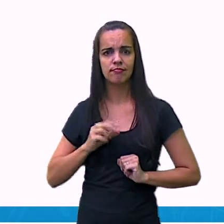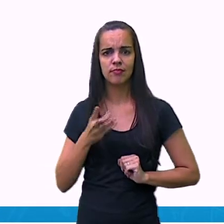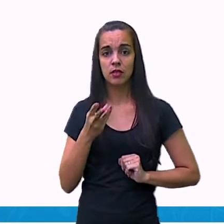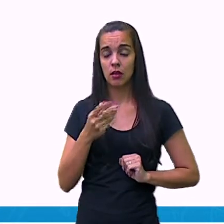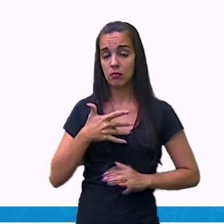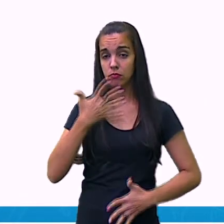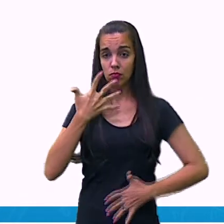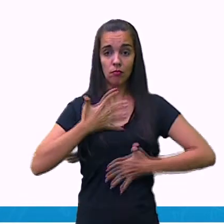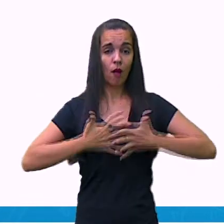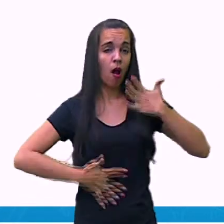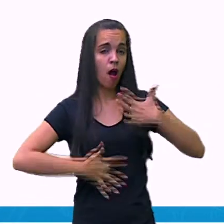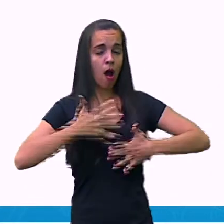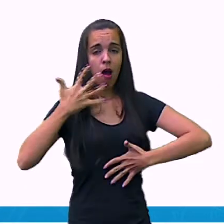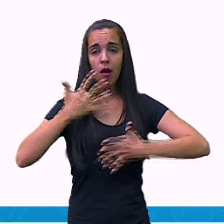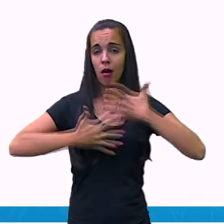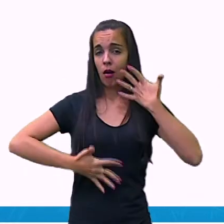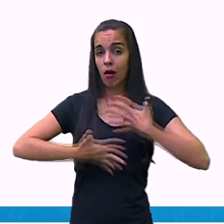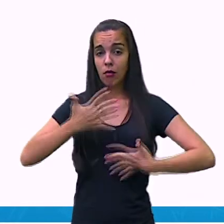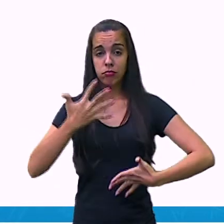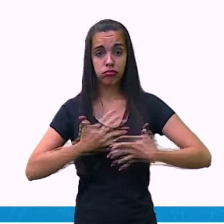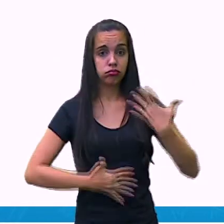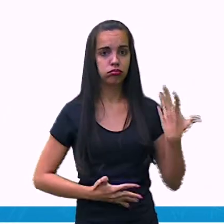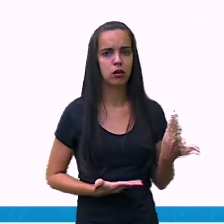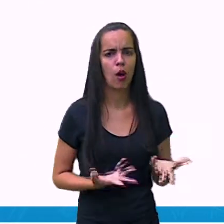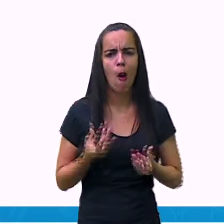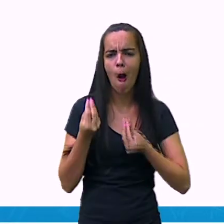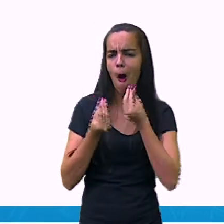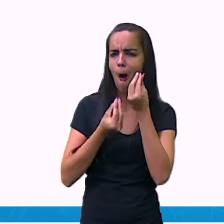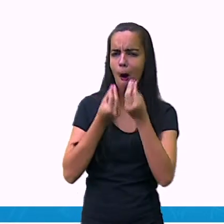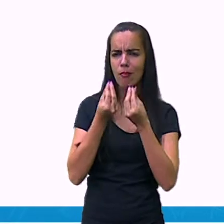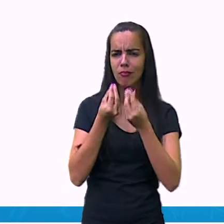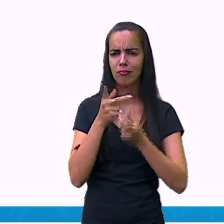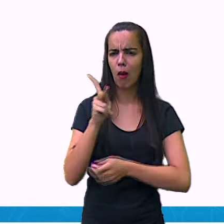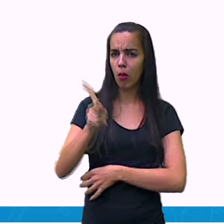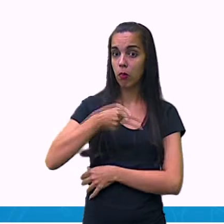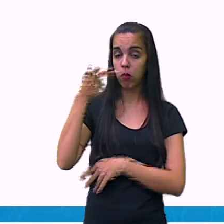uma aflição danada. Como